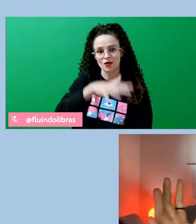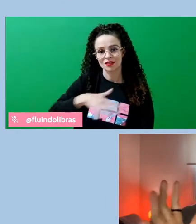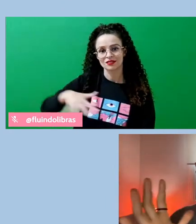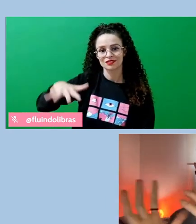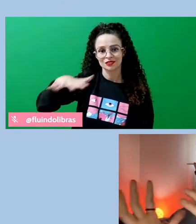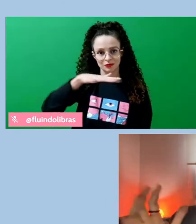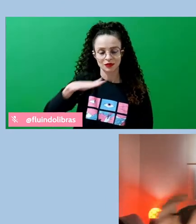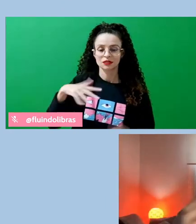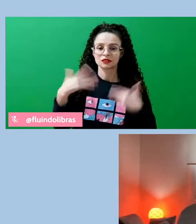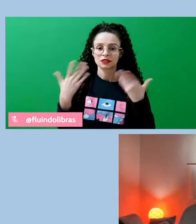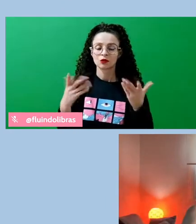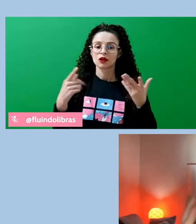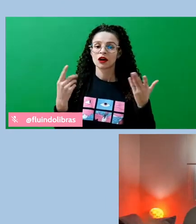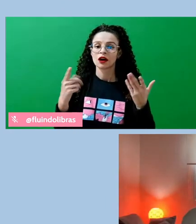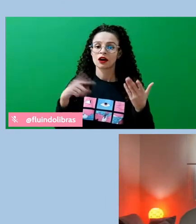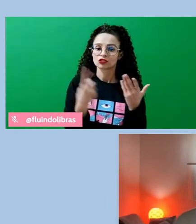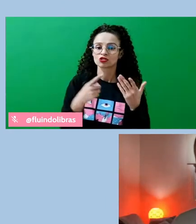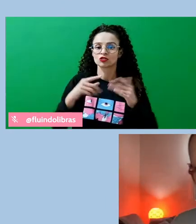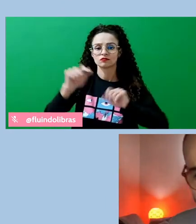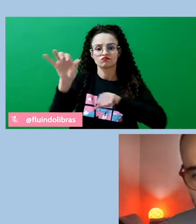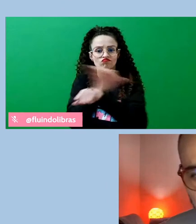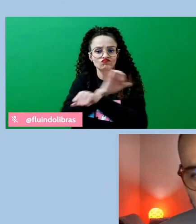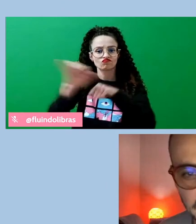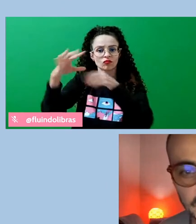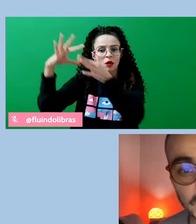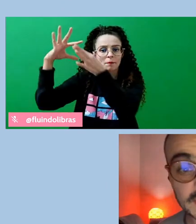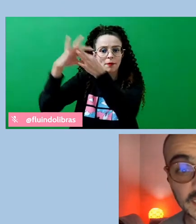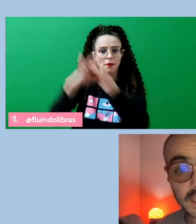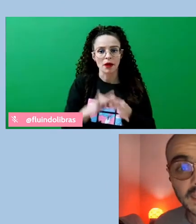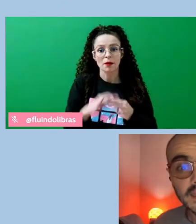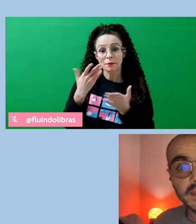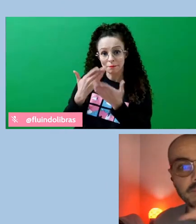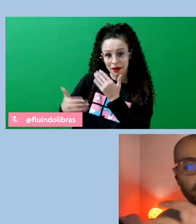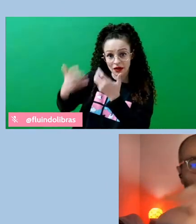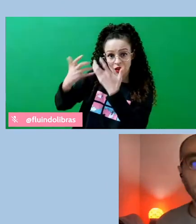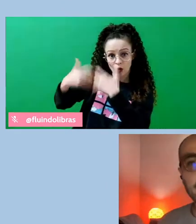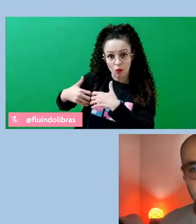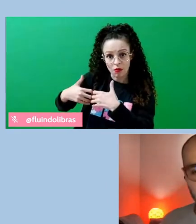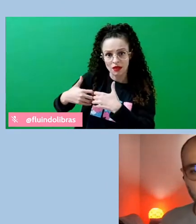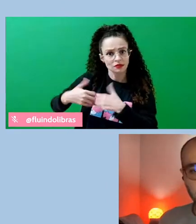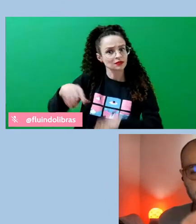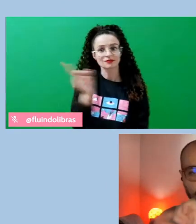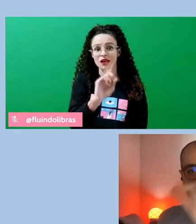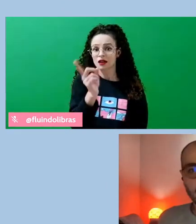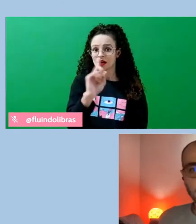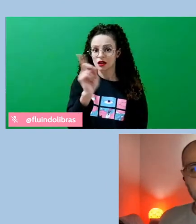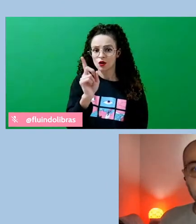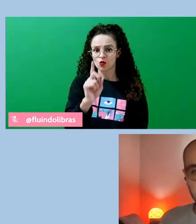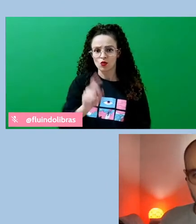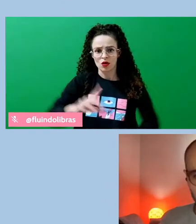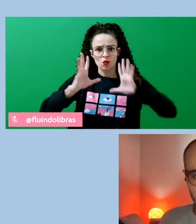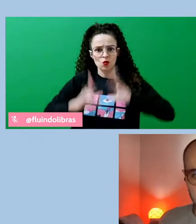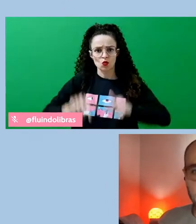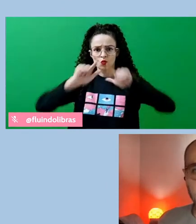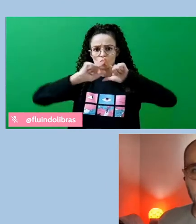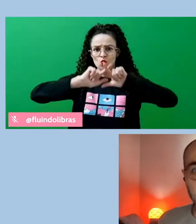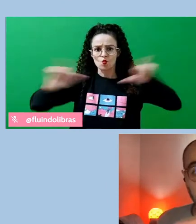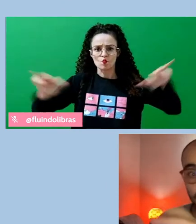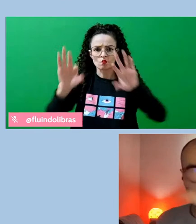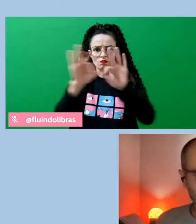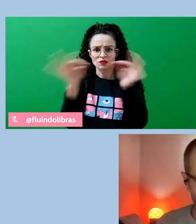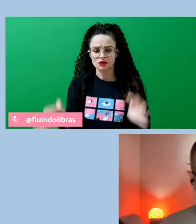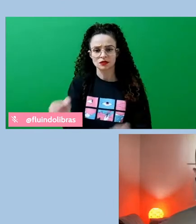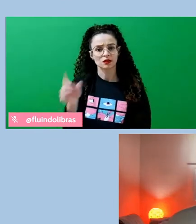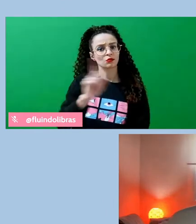maneira, reenquadrou isso sem perder a complexidade, como a gente estava falando, né? Sem limpar tudo e fazer uma história simples de A a